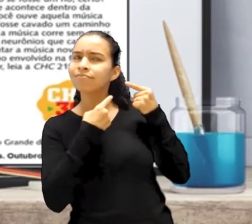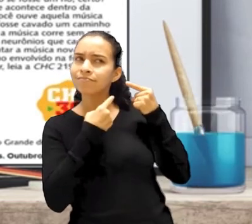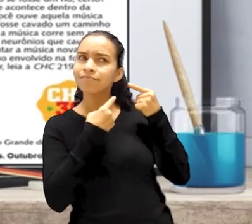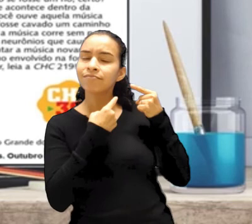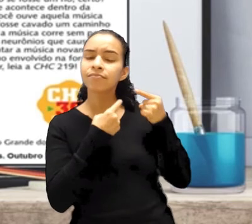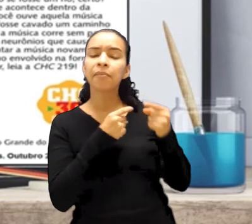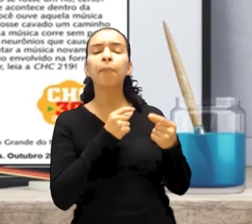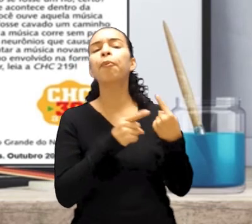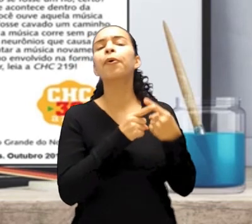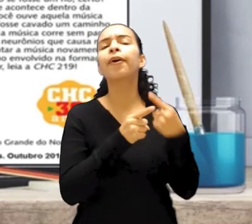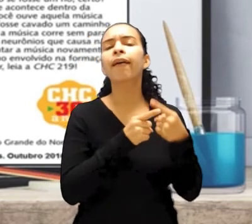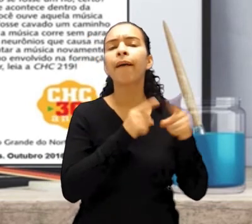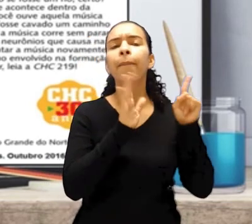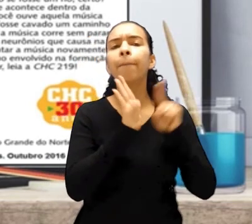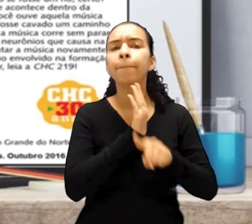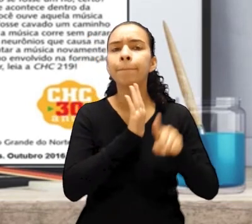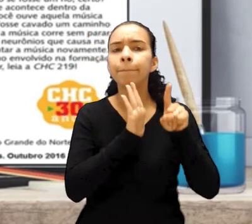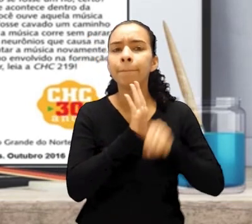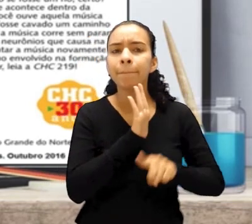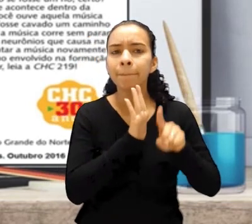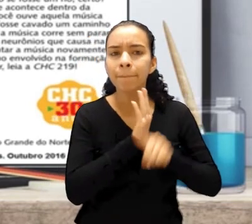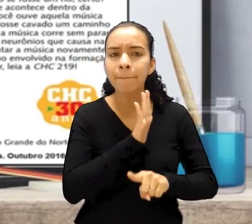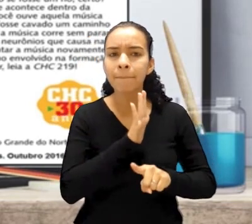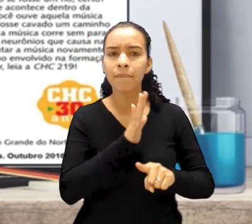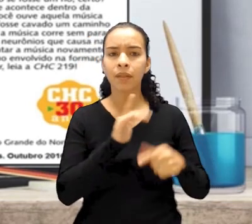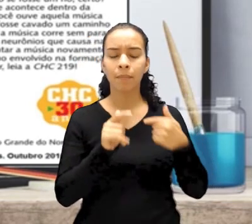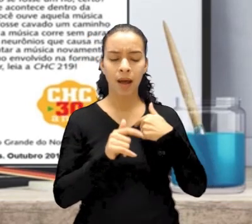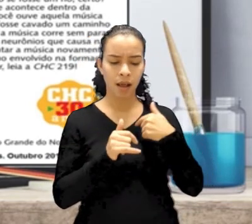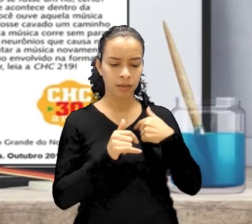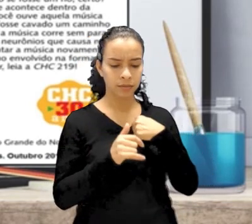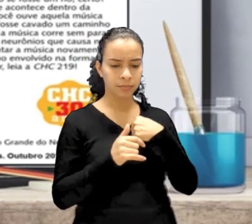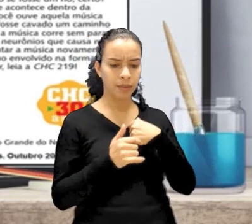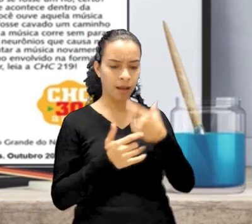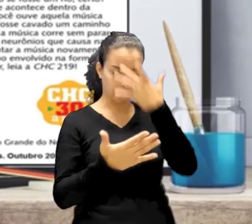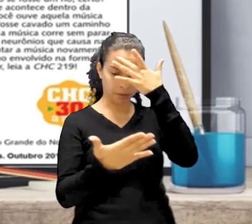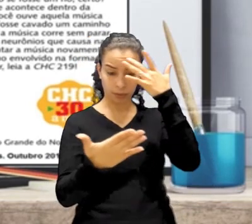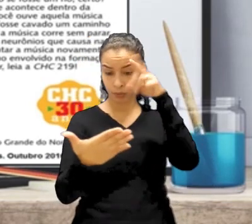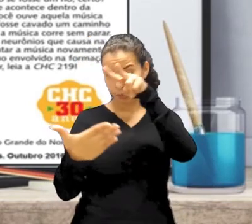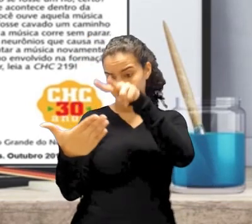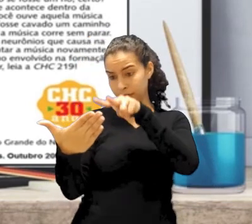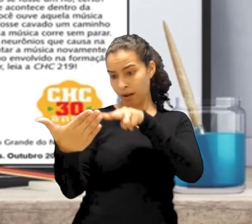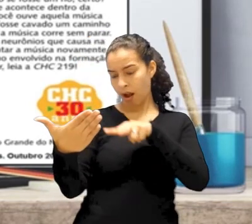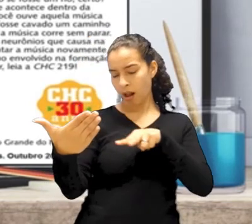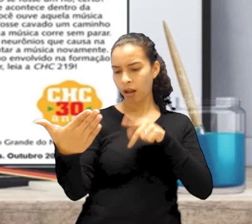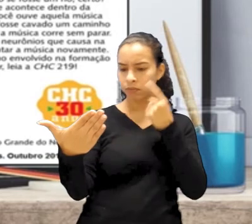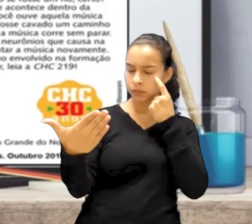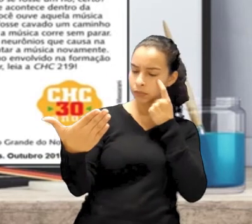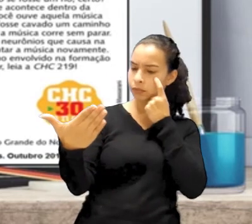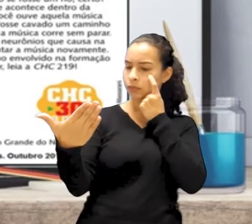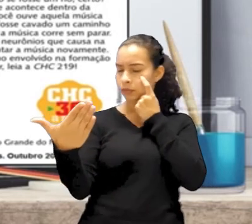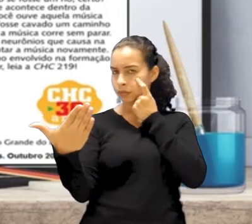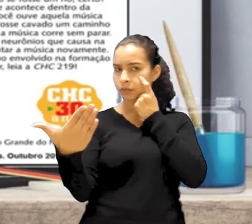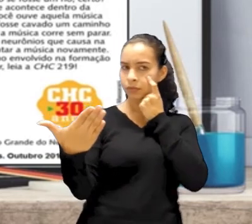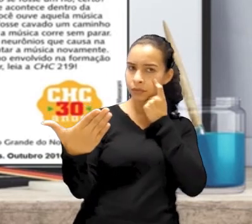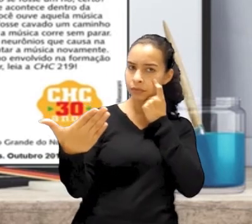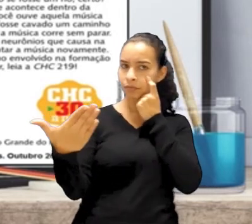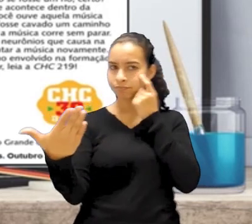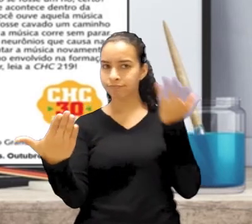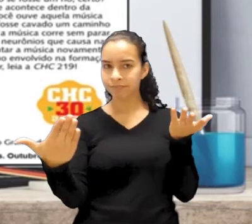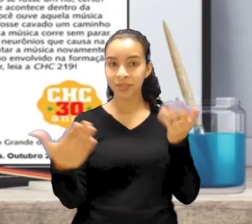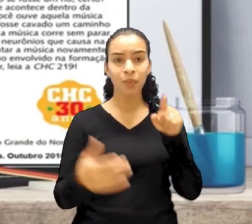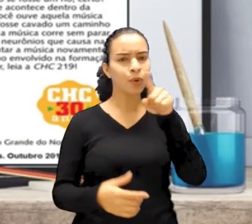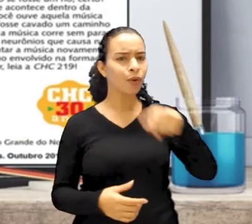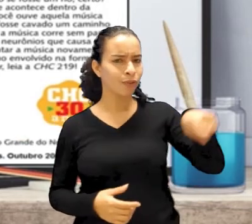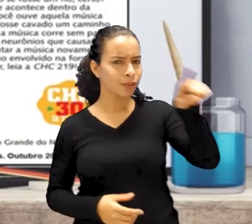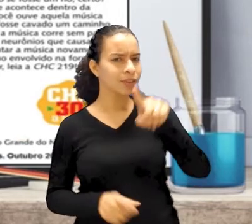esses questionamentos são para quê? São para aproximar o leitor, porque provavelmente todos vocês